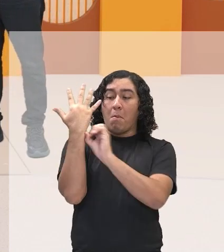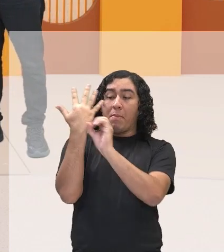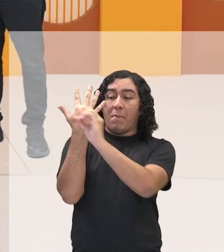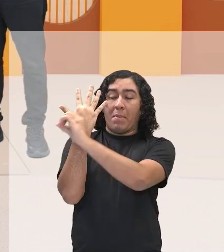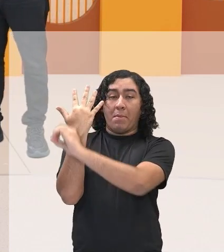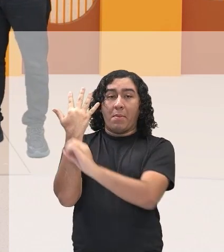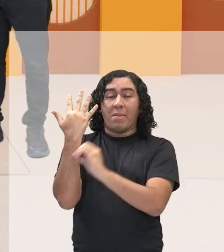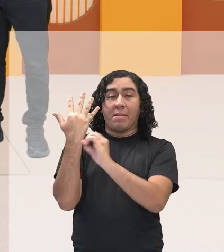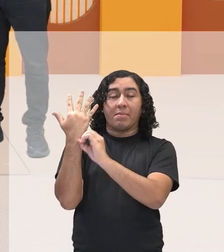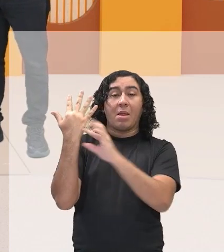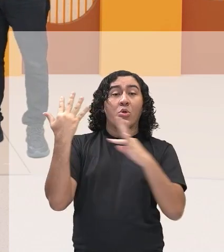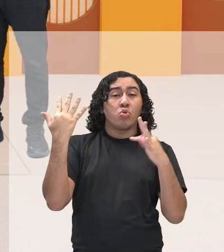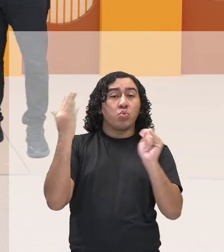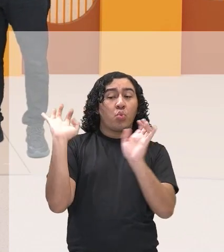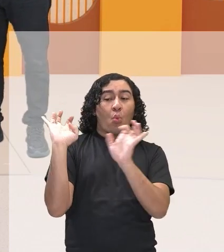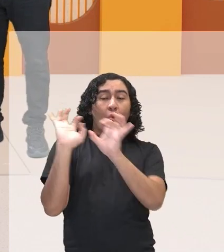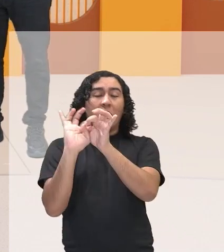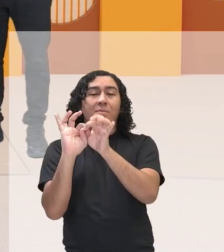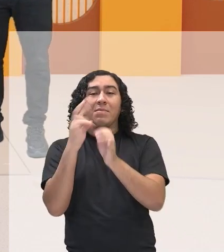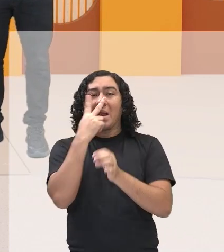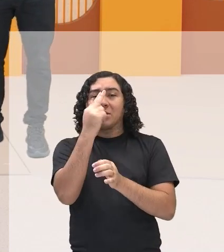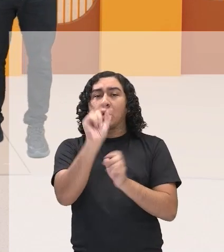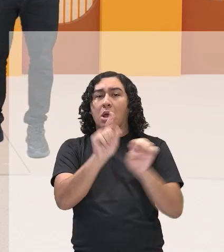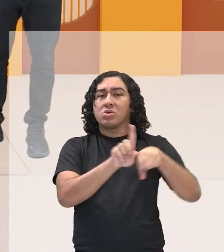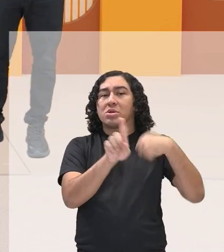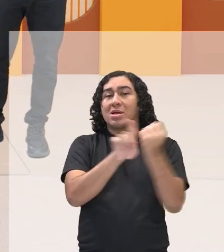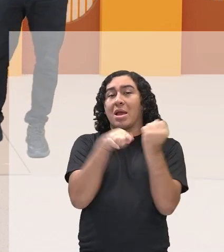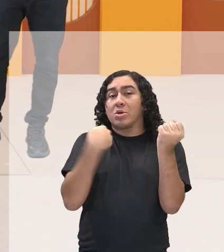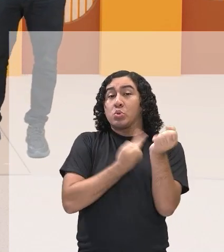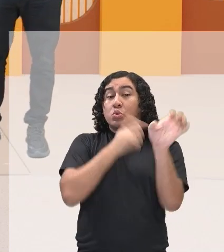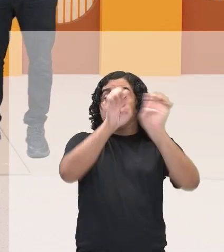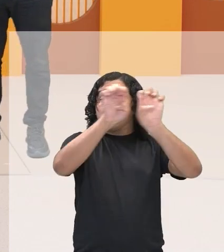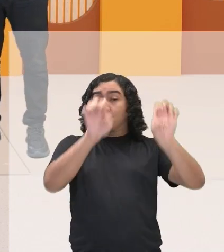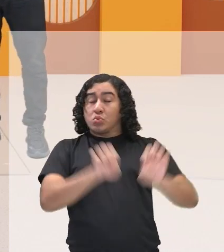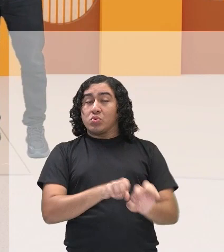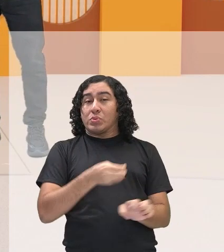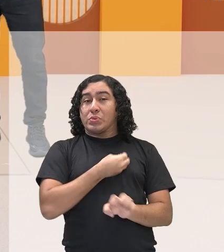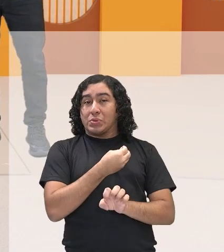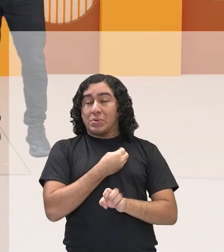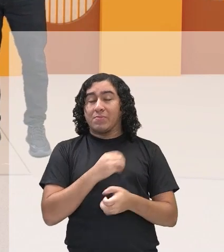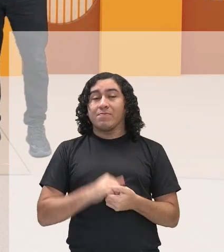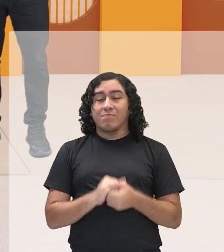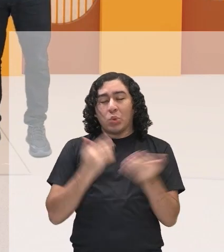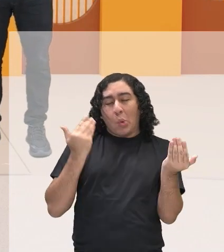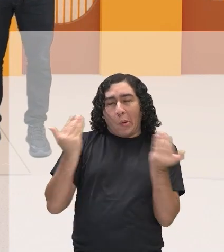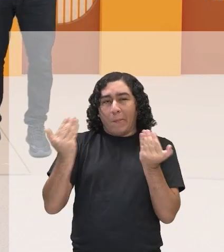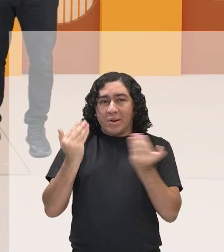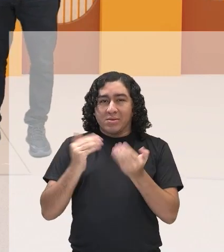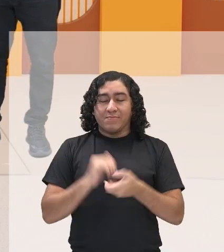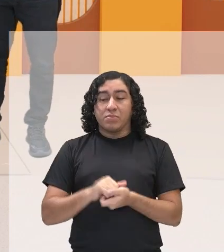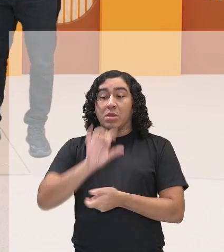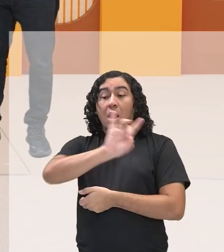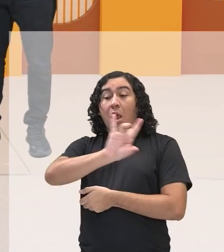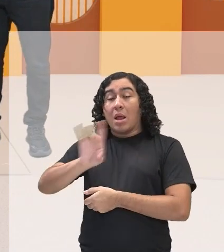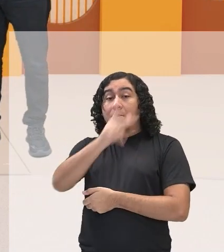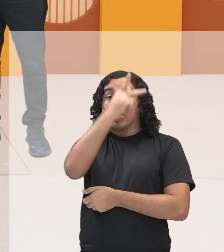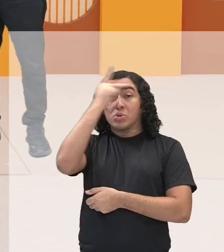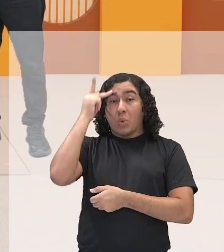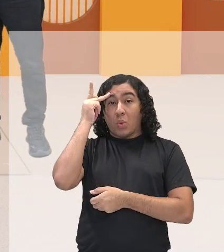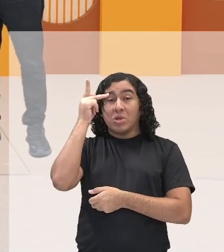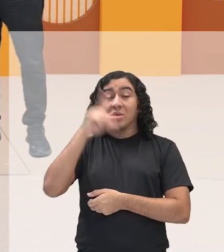aqui está ligado, é como se fosse a nossa sociedade, né? A nossa vida. Cada pessoa, ela vai então nas